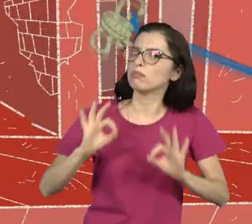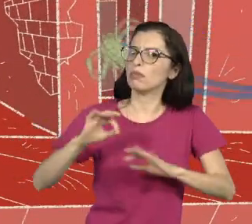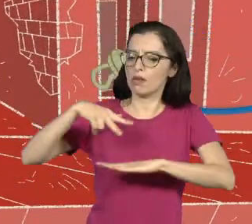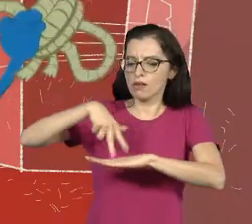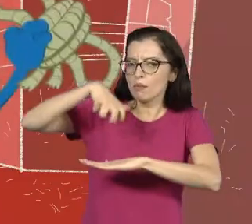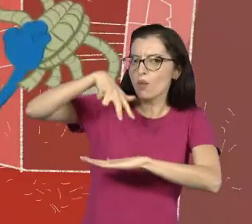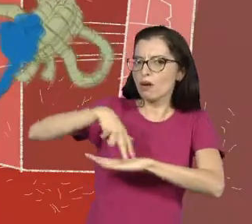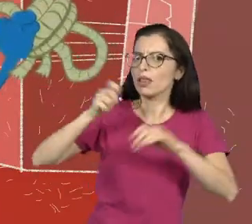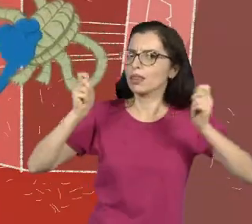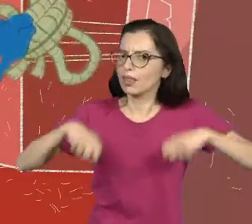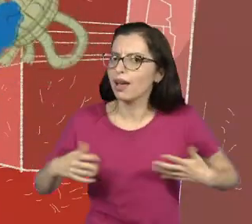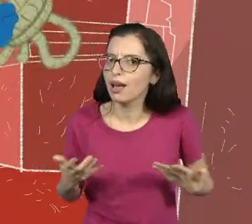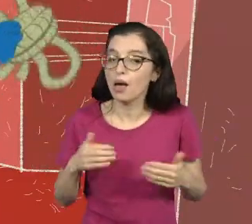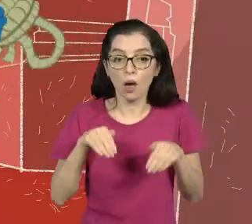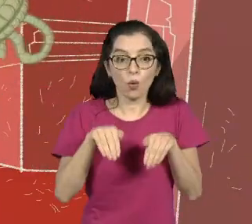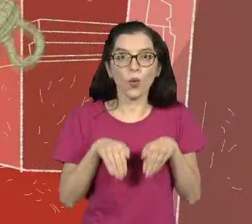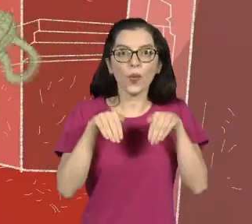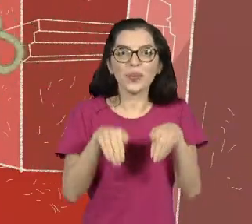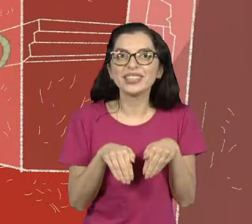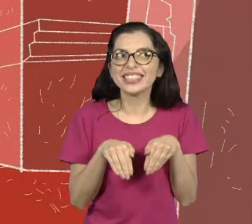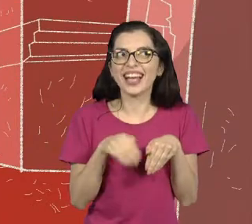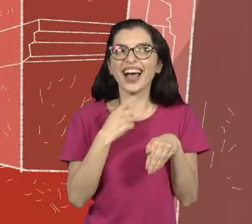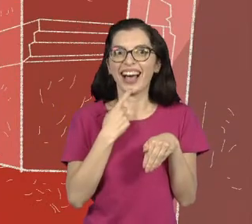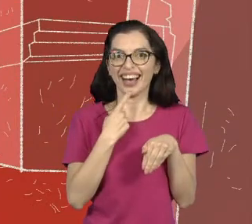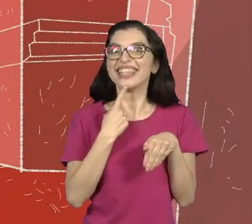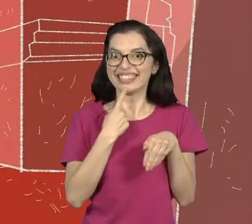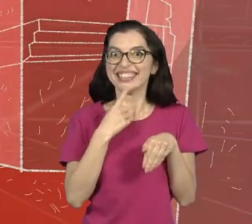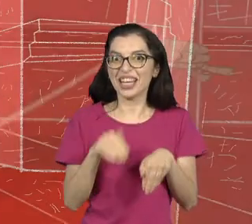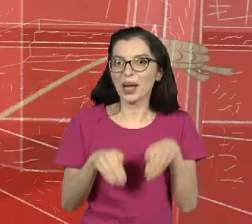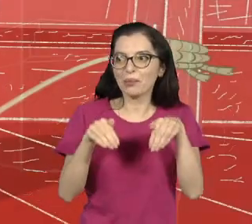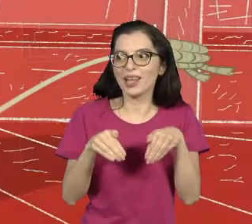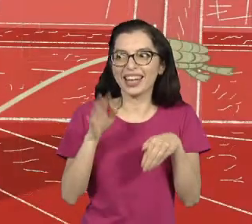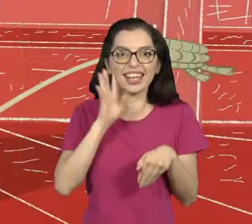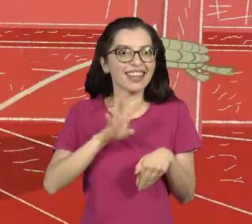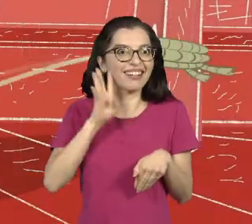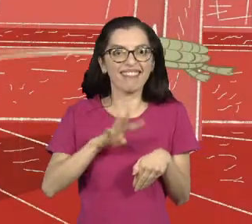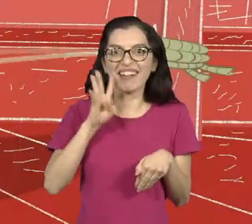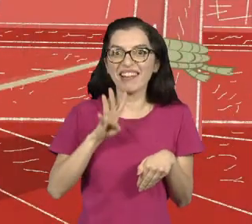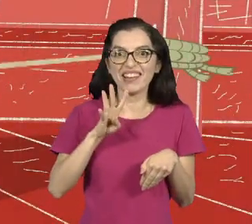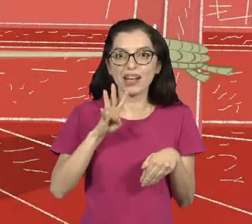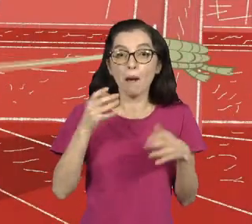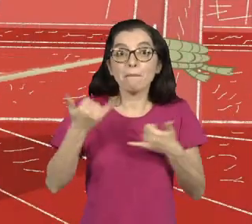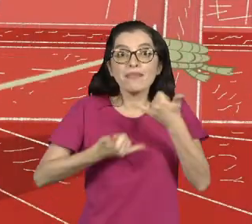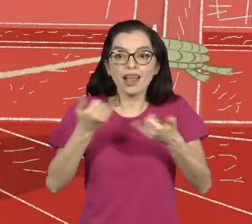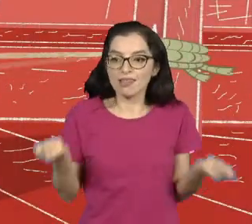cangurus. Ah, eu aposto que os cangurus são feras na hora de pular corda.